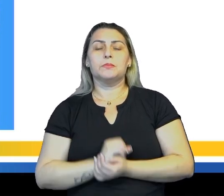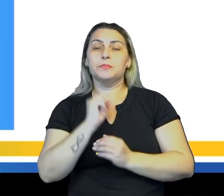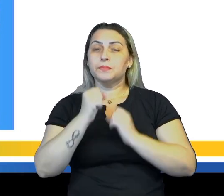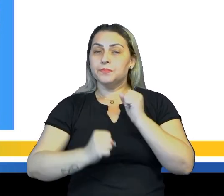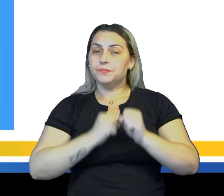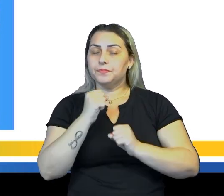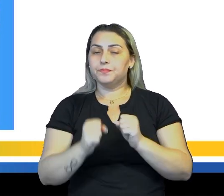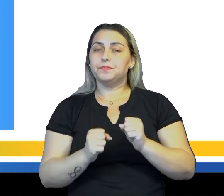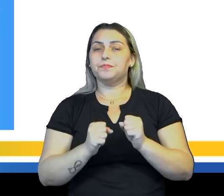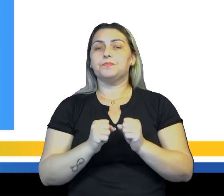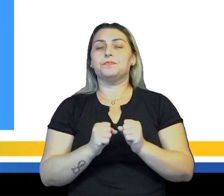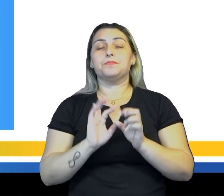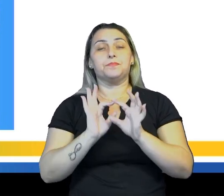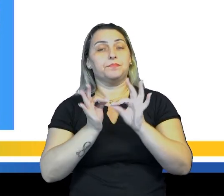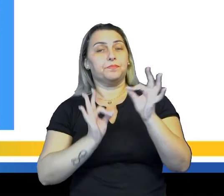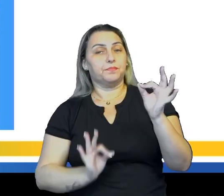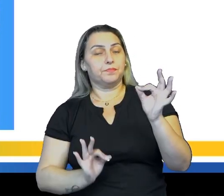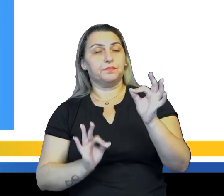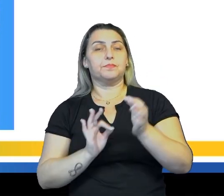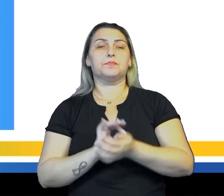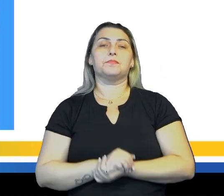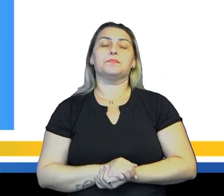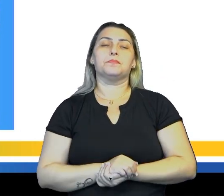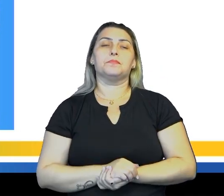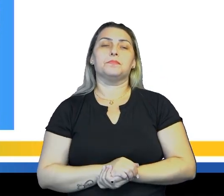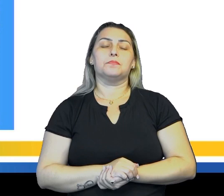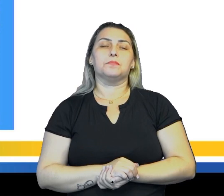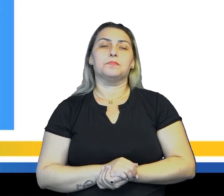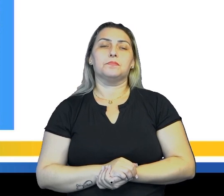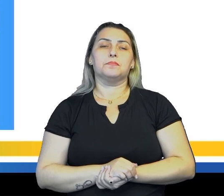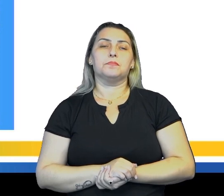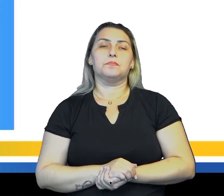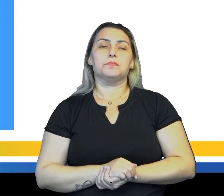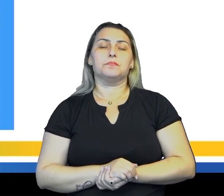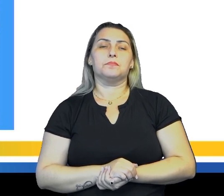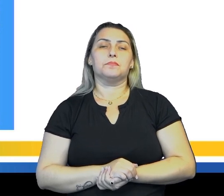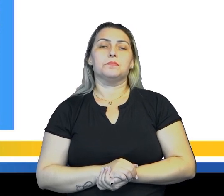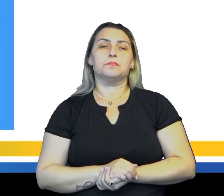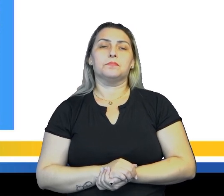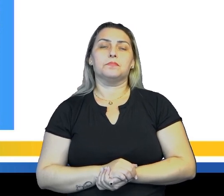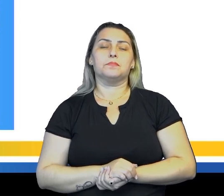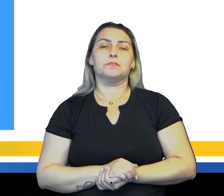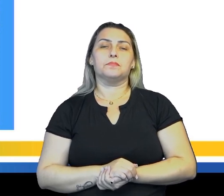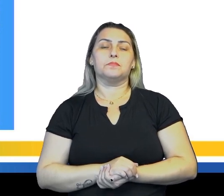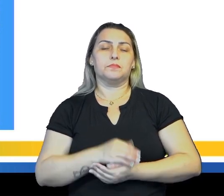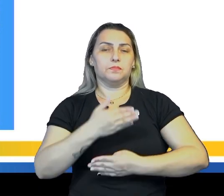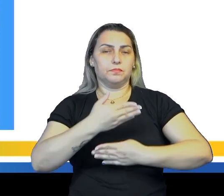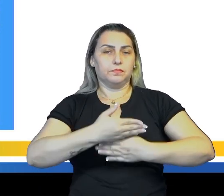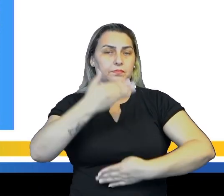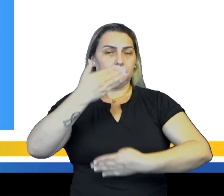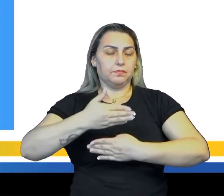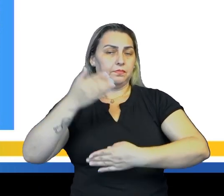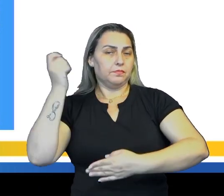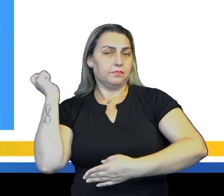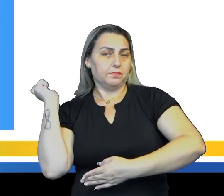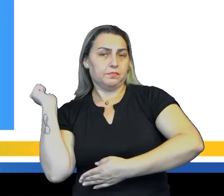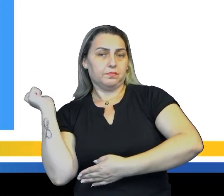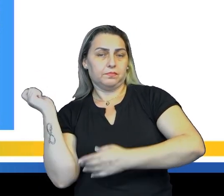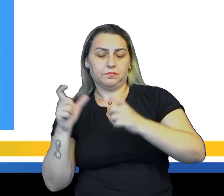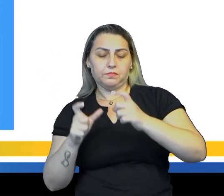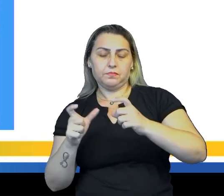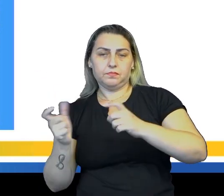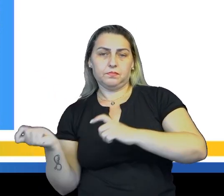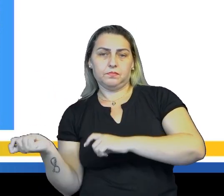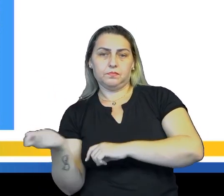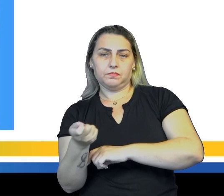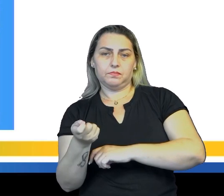uma corrida tão curtinha então provavelmente é meio sem 110 metros com barreiras lançamento de disco